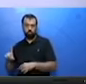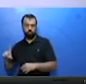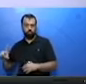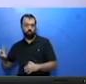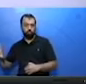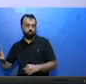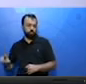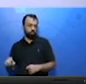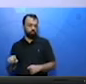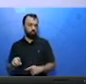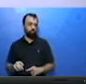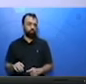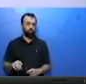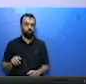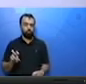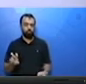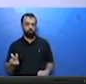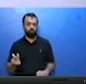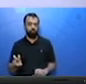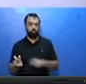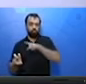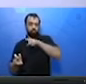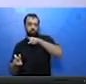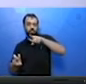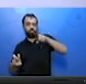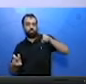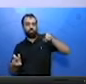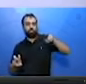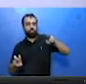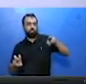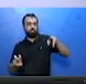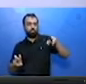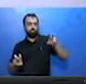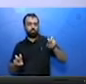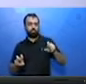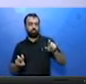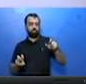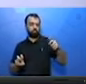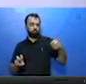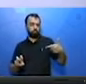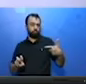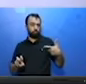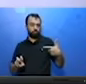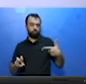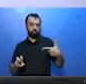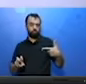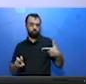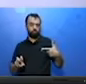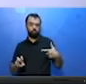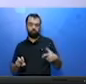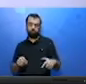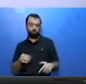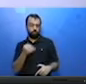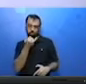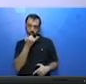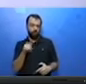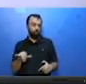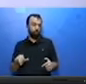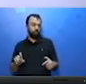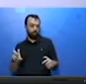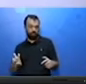vai dar 5. Prolongando ali, aqui é 7. Tá? Então aqui é o